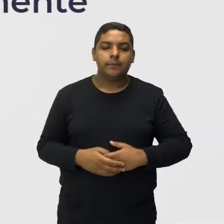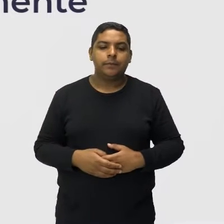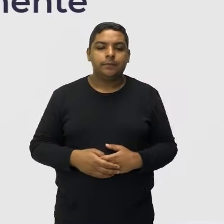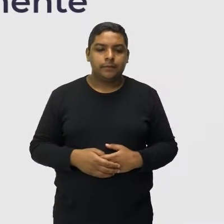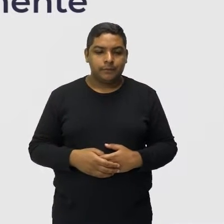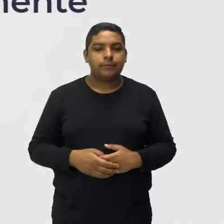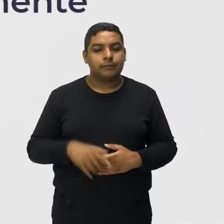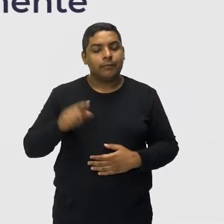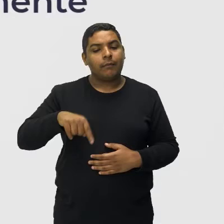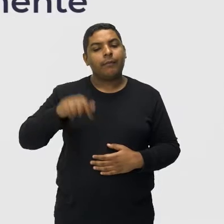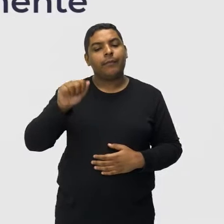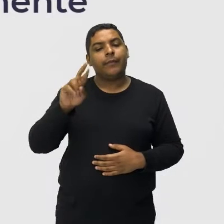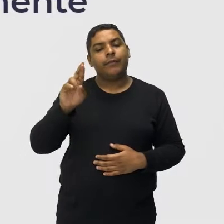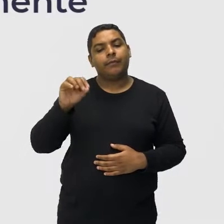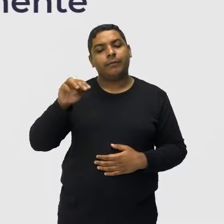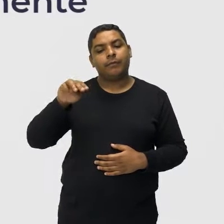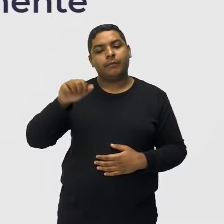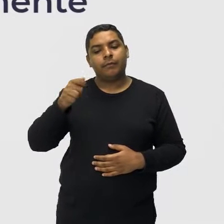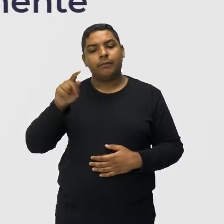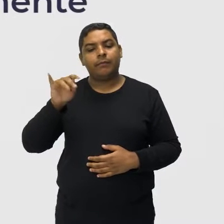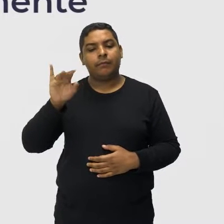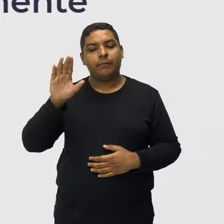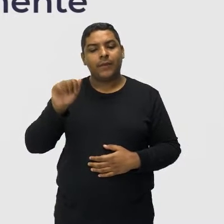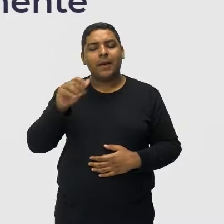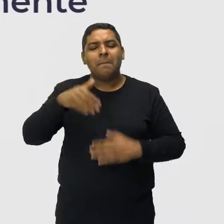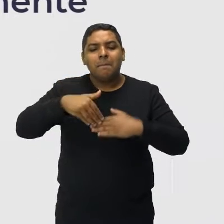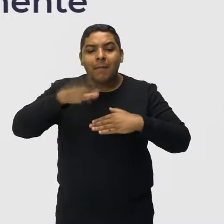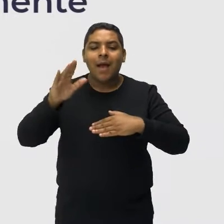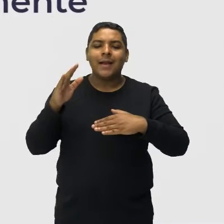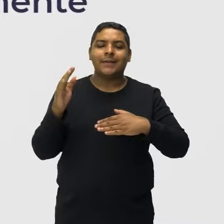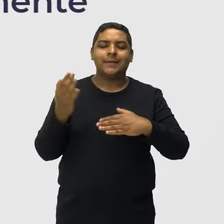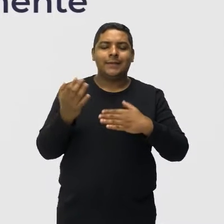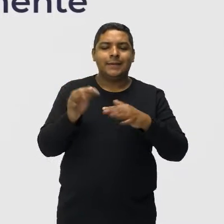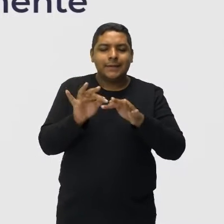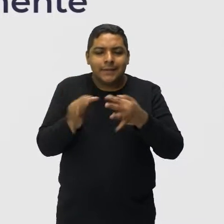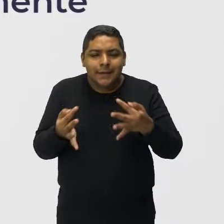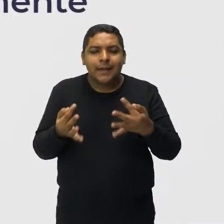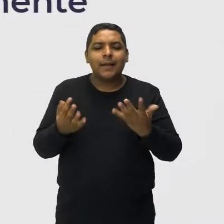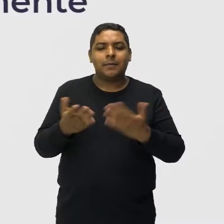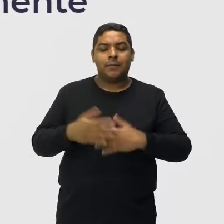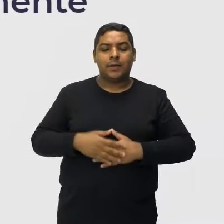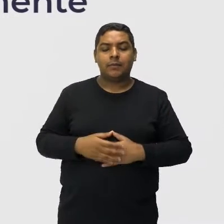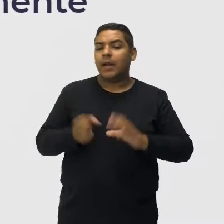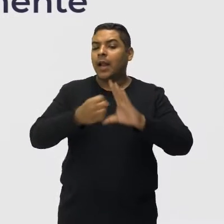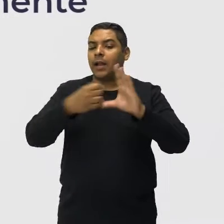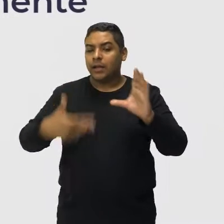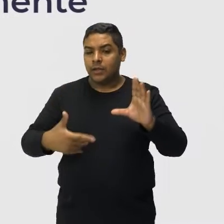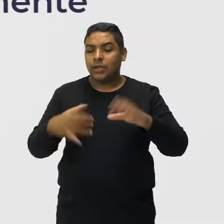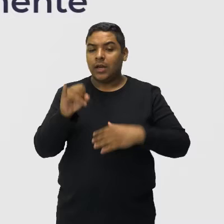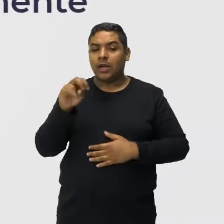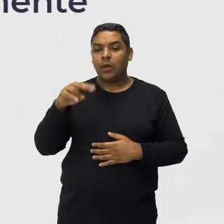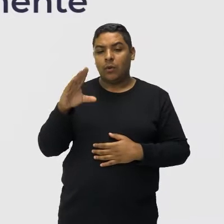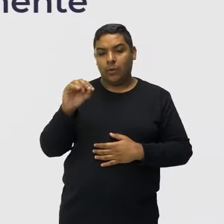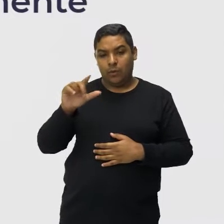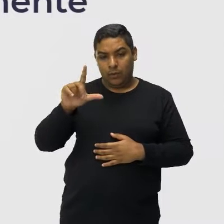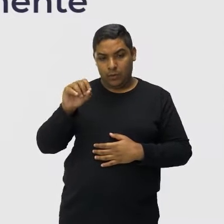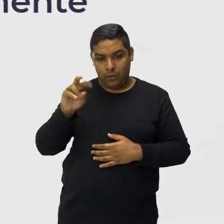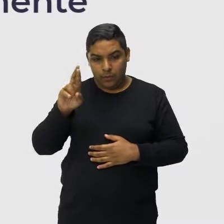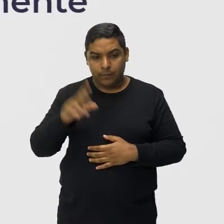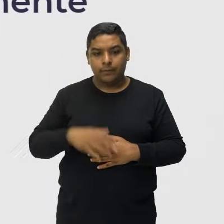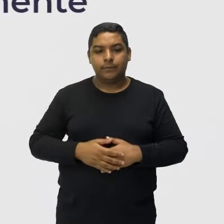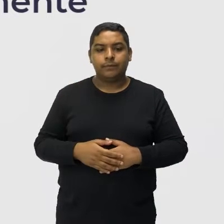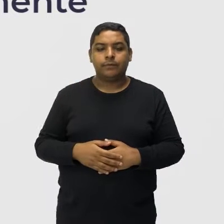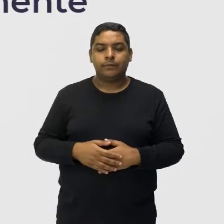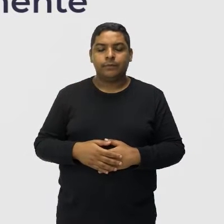acetona aromática e ela é a mais simples. Suas principais características são que ela é incolor, de